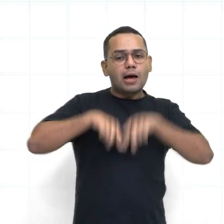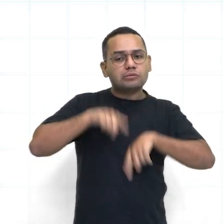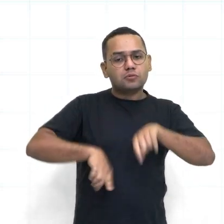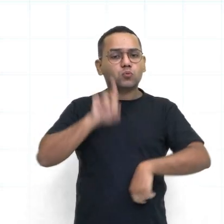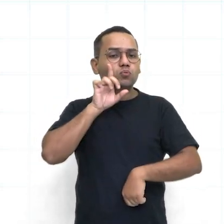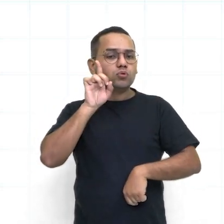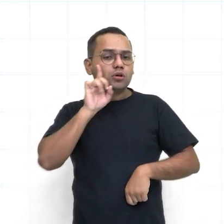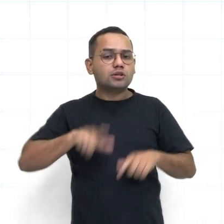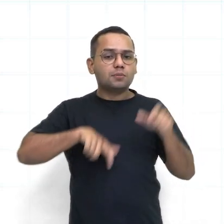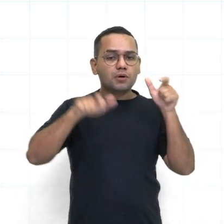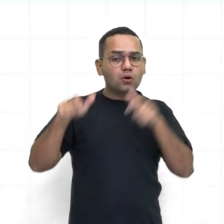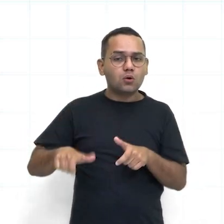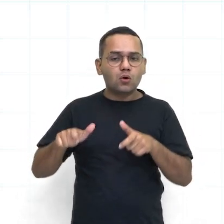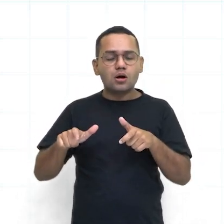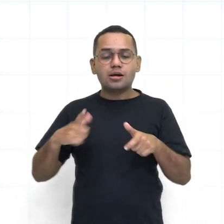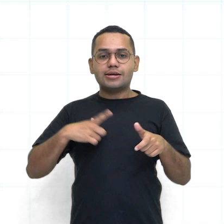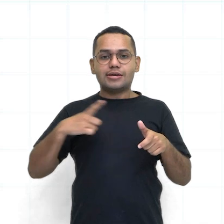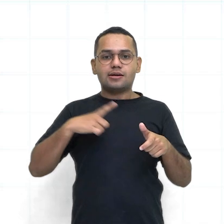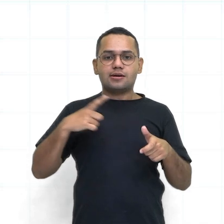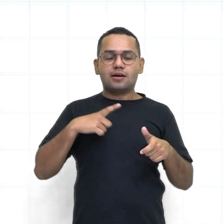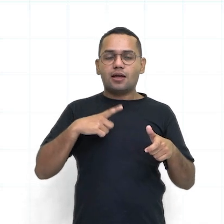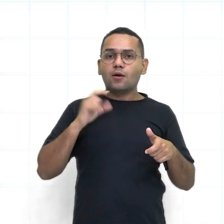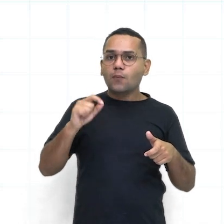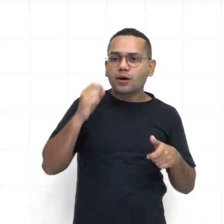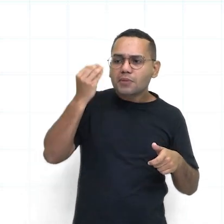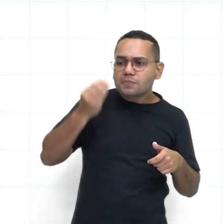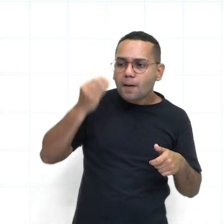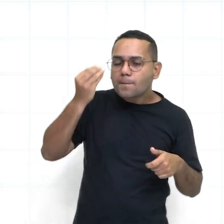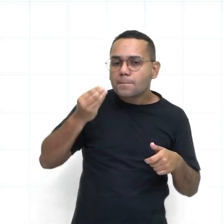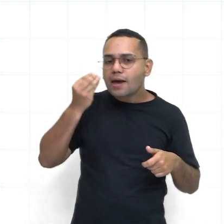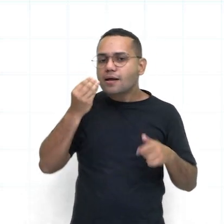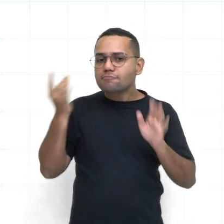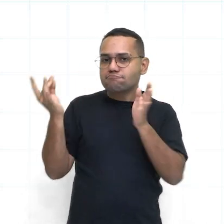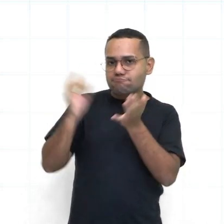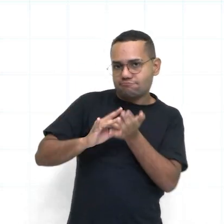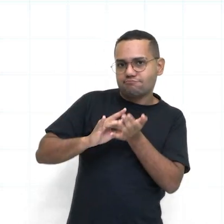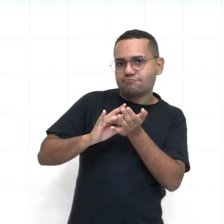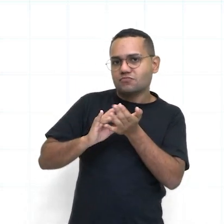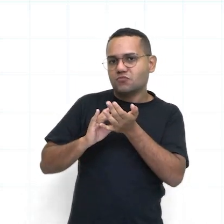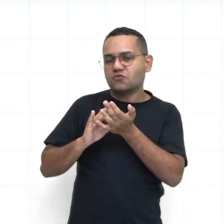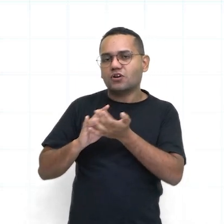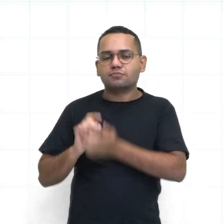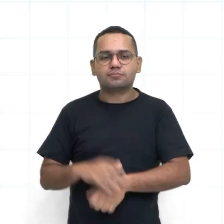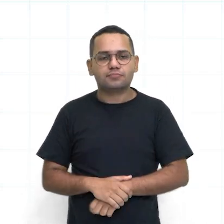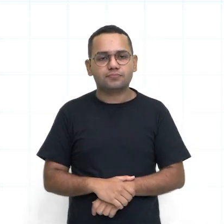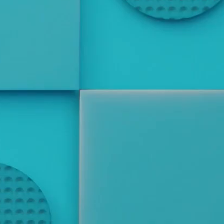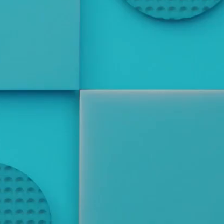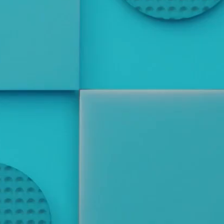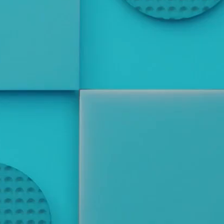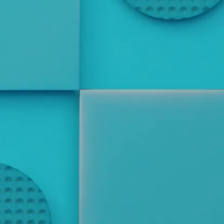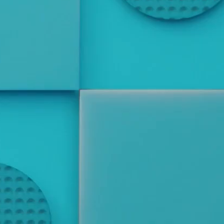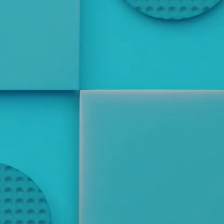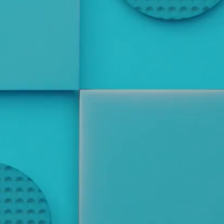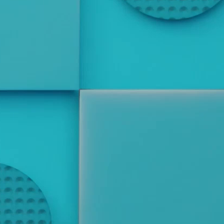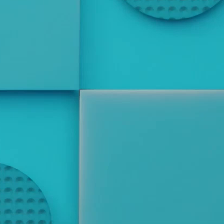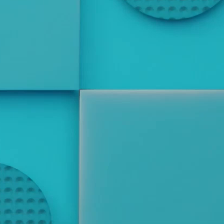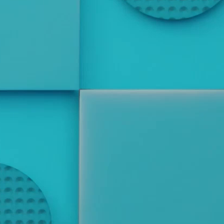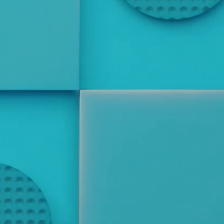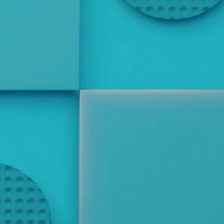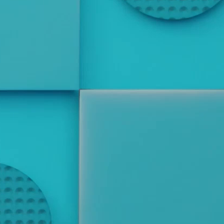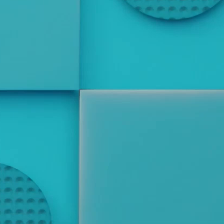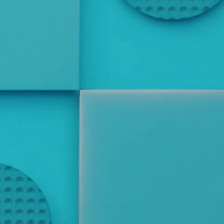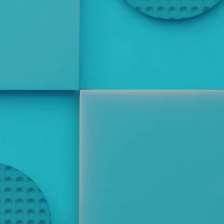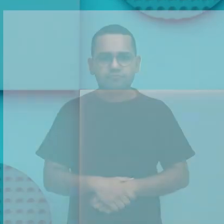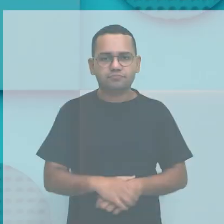do contexto local, criando uma experiência mais imediata e visceral. Nós vamos agora